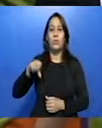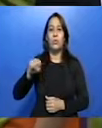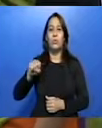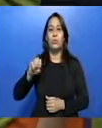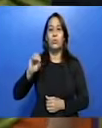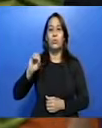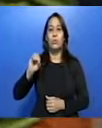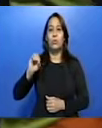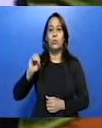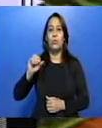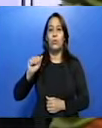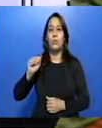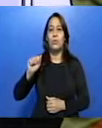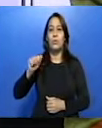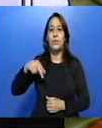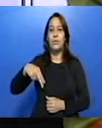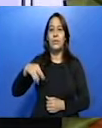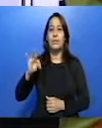Consoante.